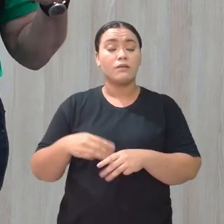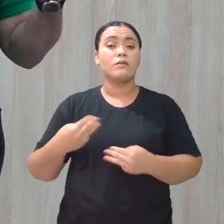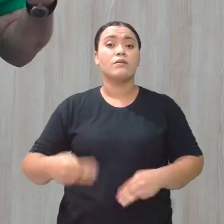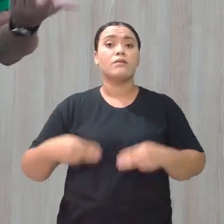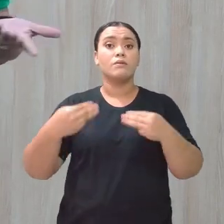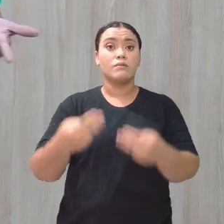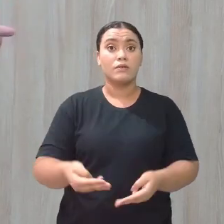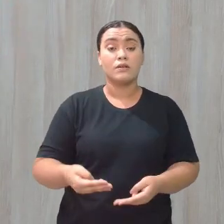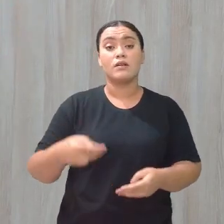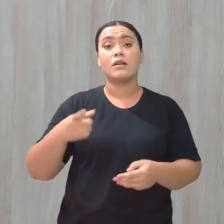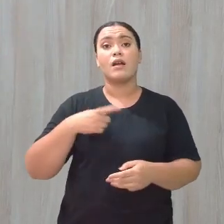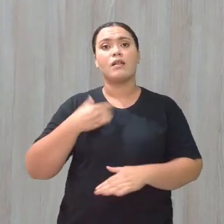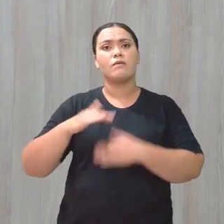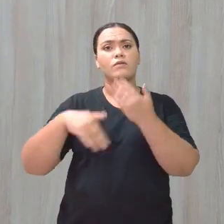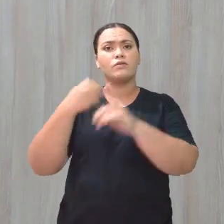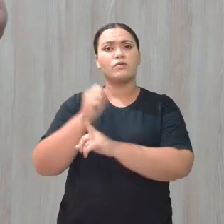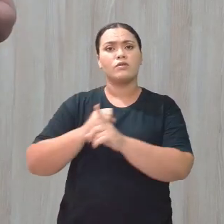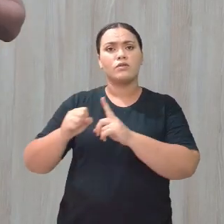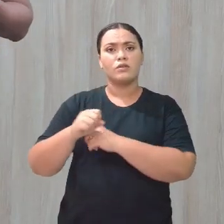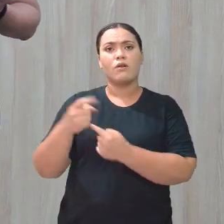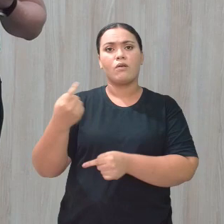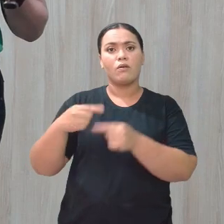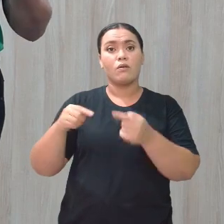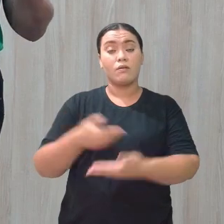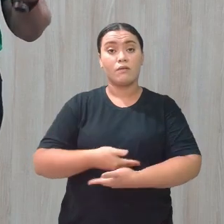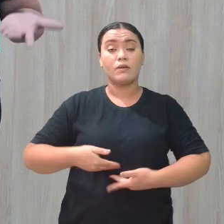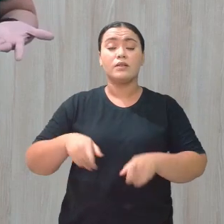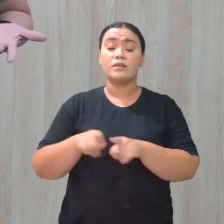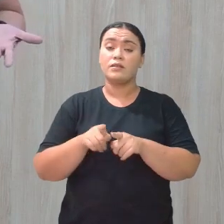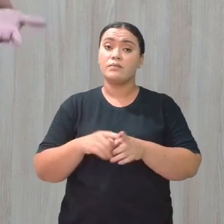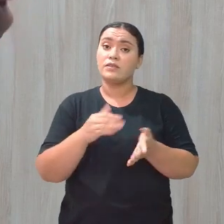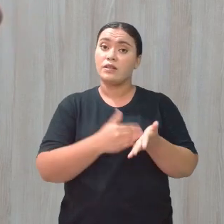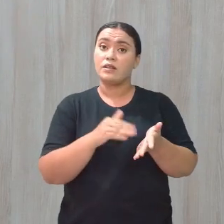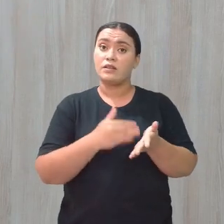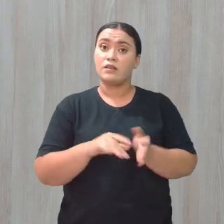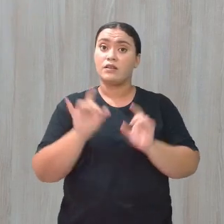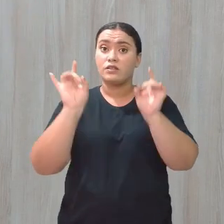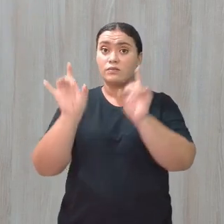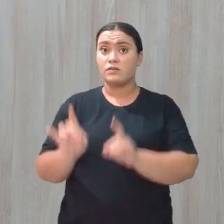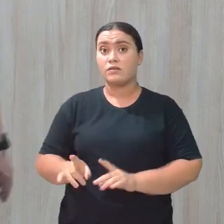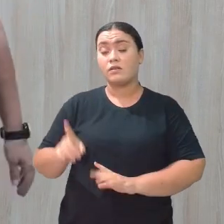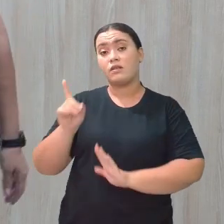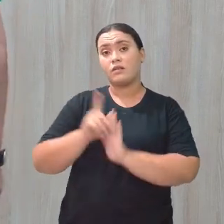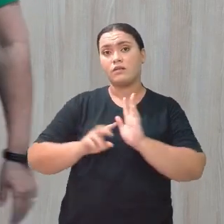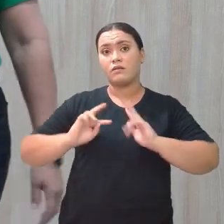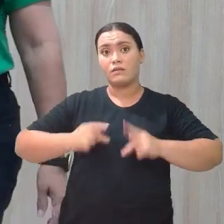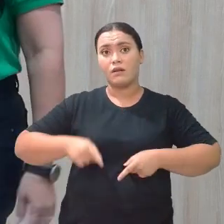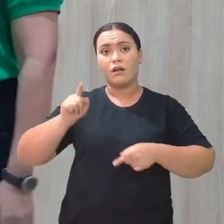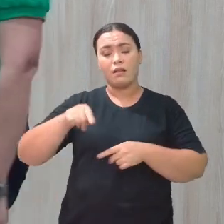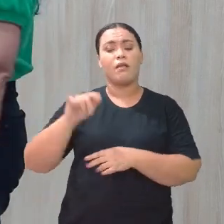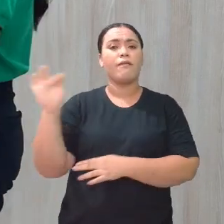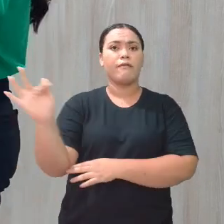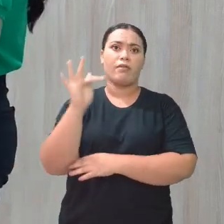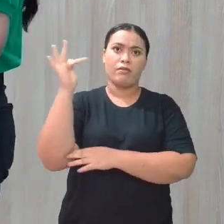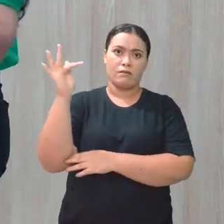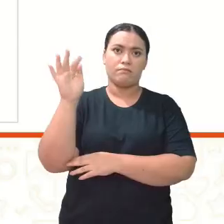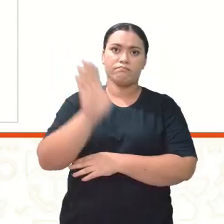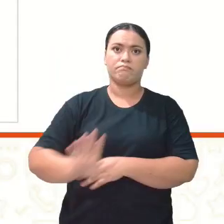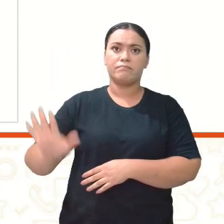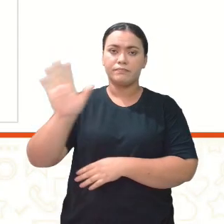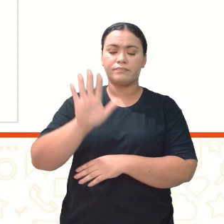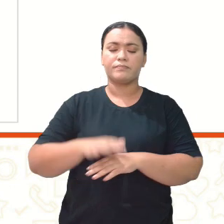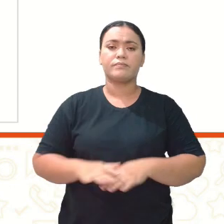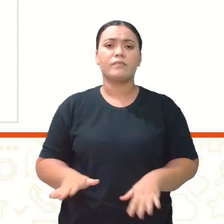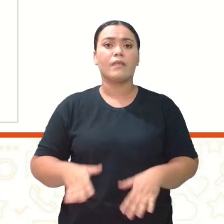Social e Combate à Fome e da Secretaria Especial de Direitos Humanos, isso em nível federal.